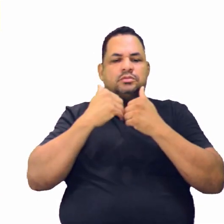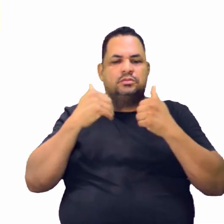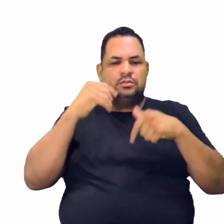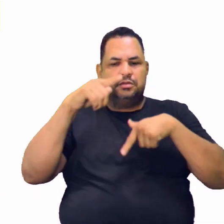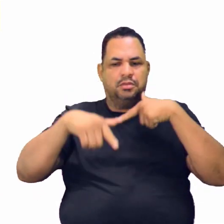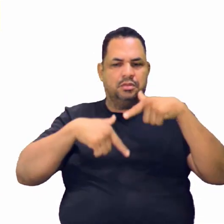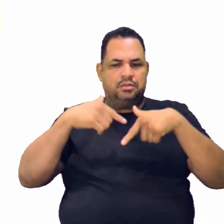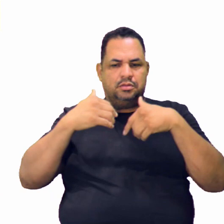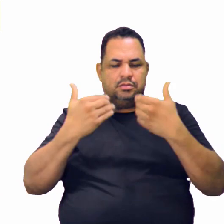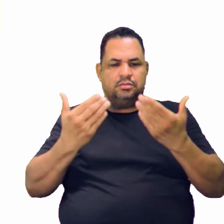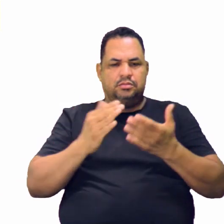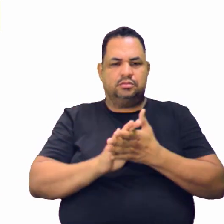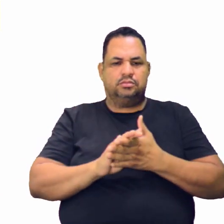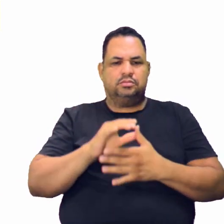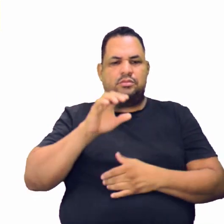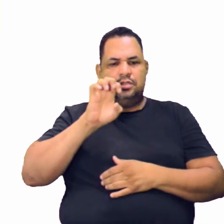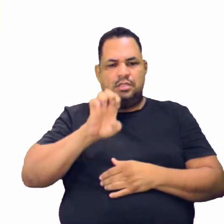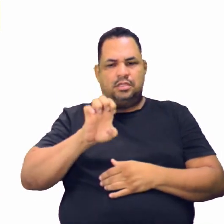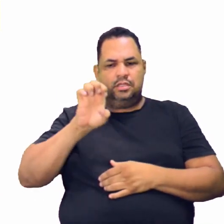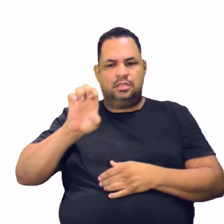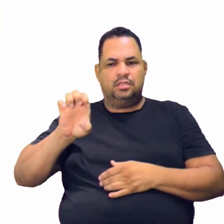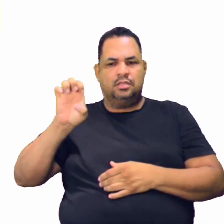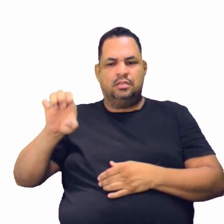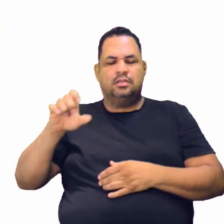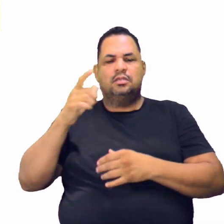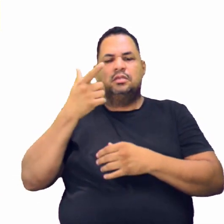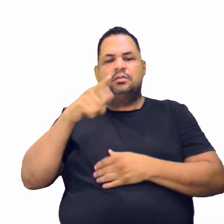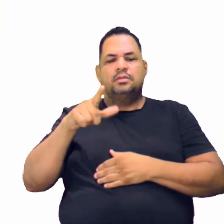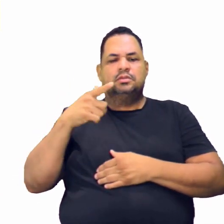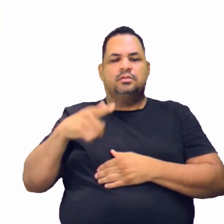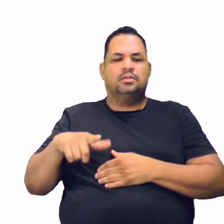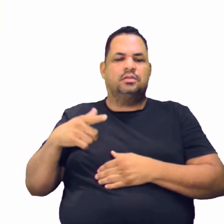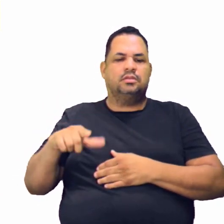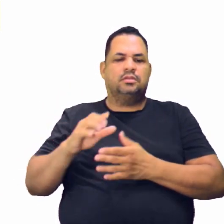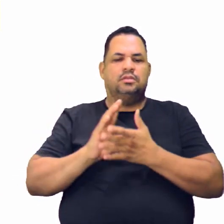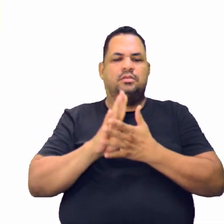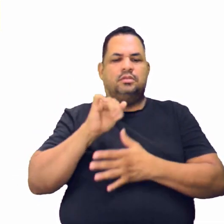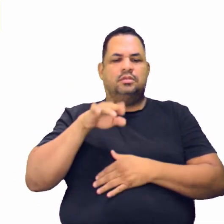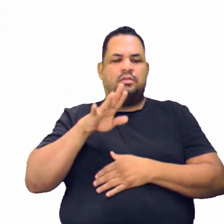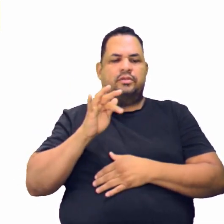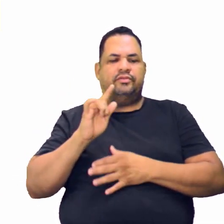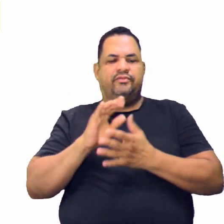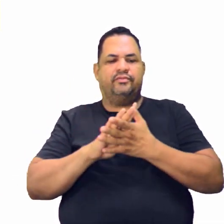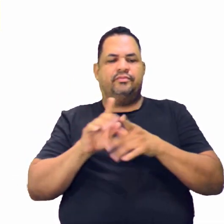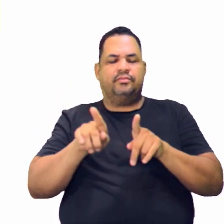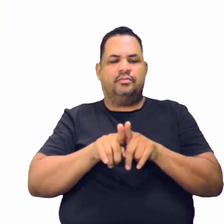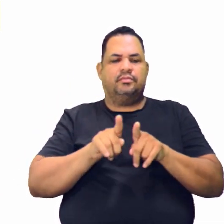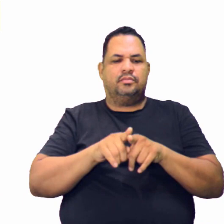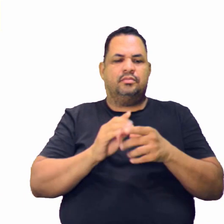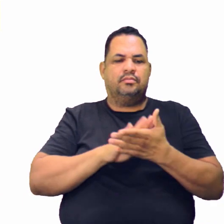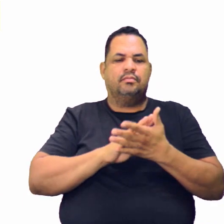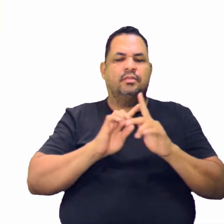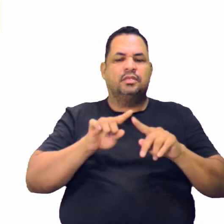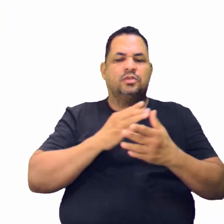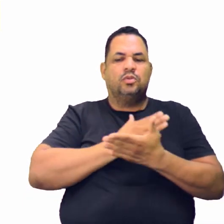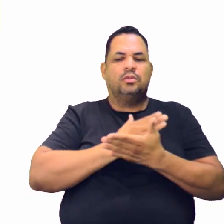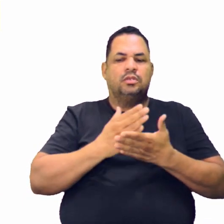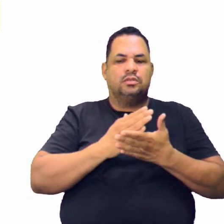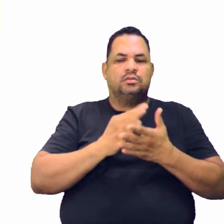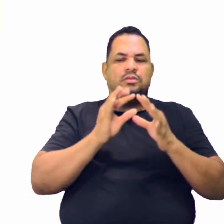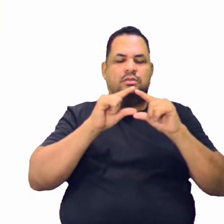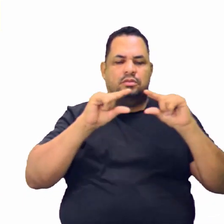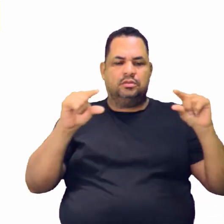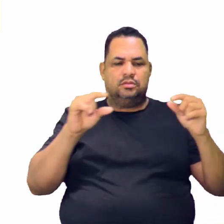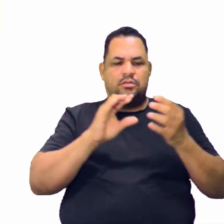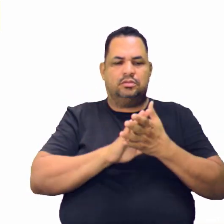a repetição da conjunção e. E anáfora, olha só, a repetição também, mas sempre no início da oração.